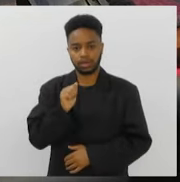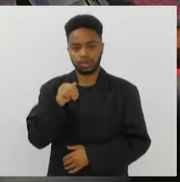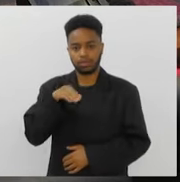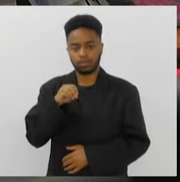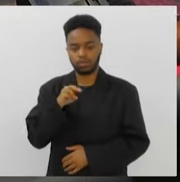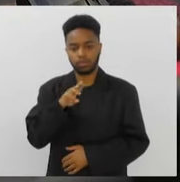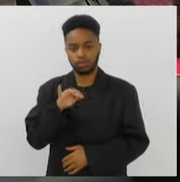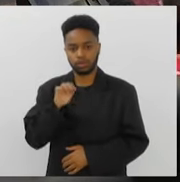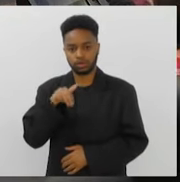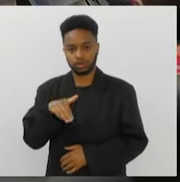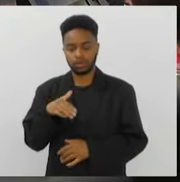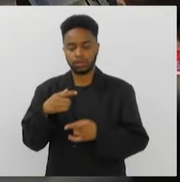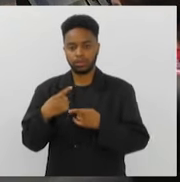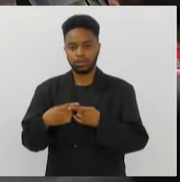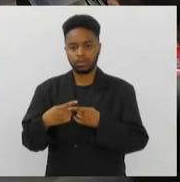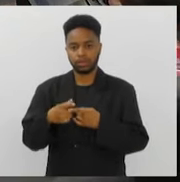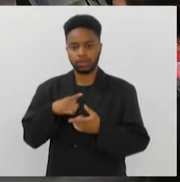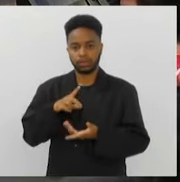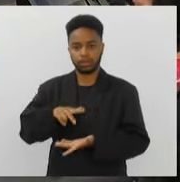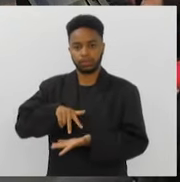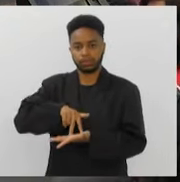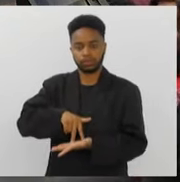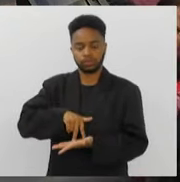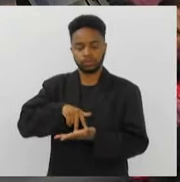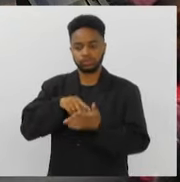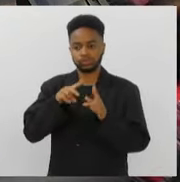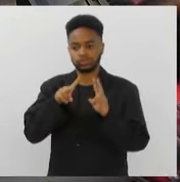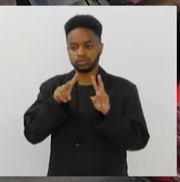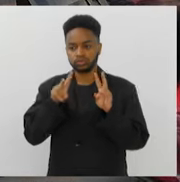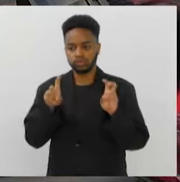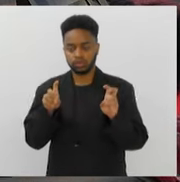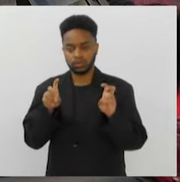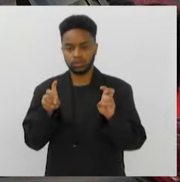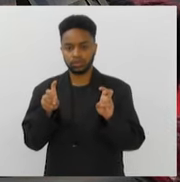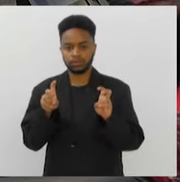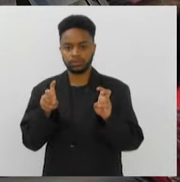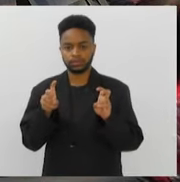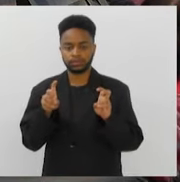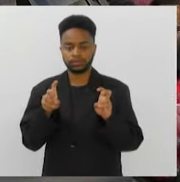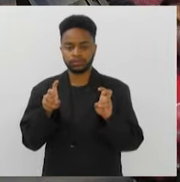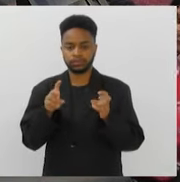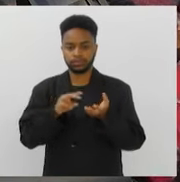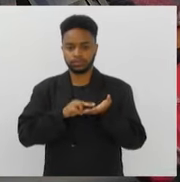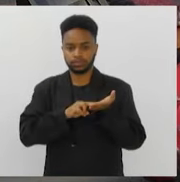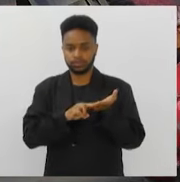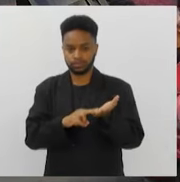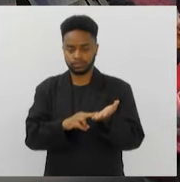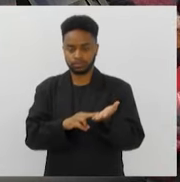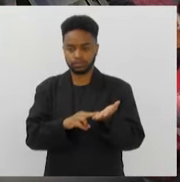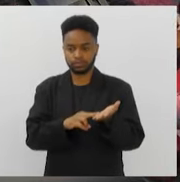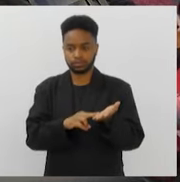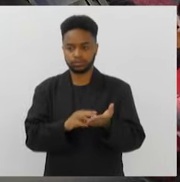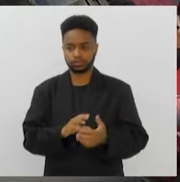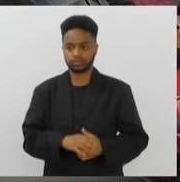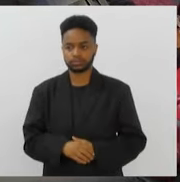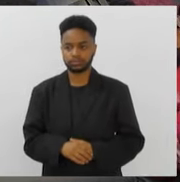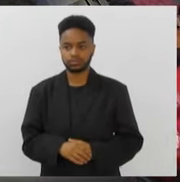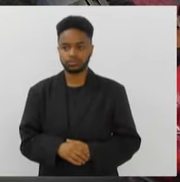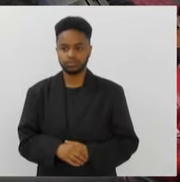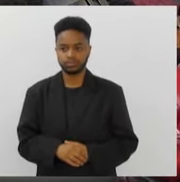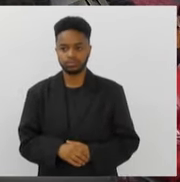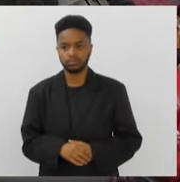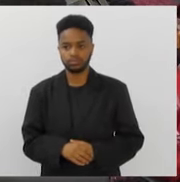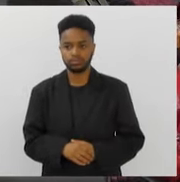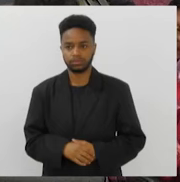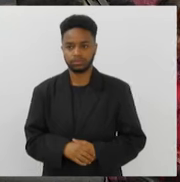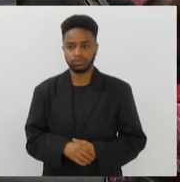Amorim pelo posicionamento dele com relação à carta da Defensoria